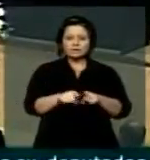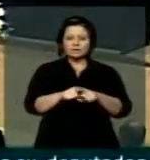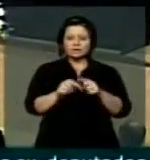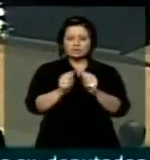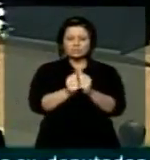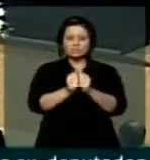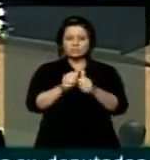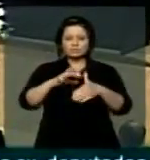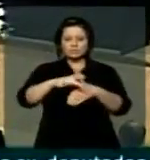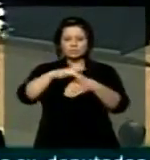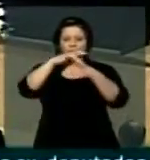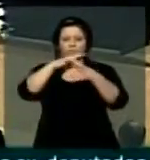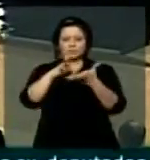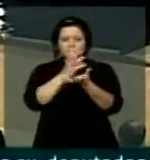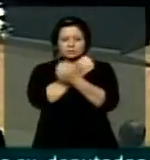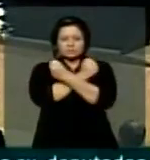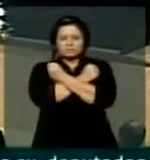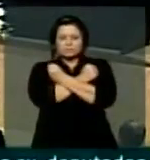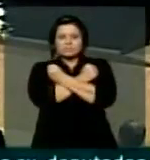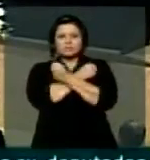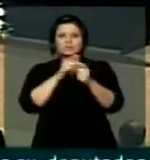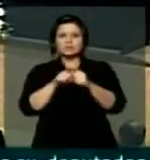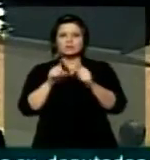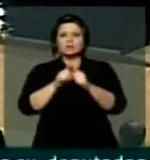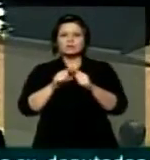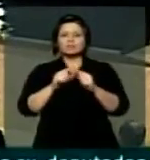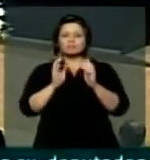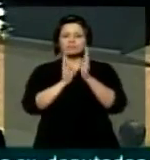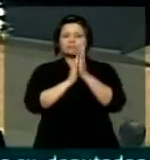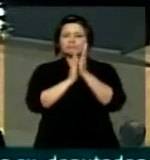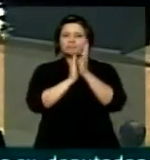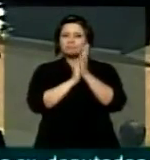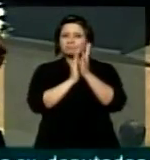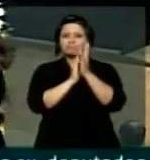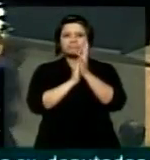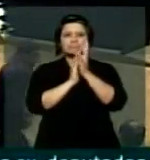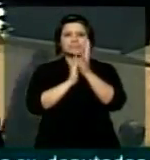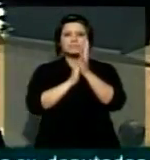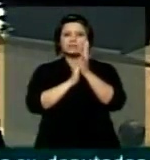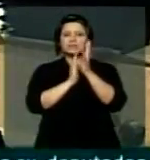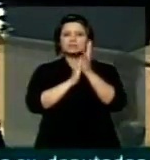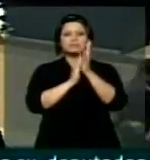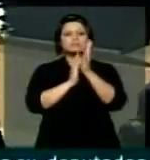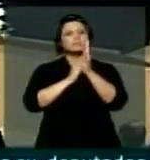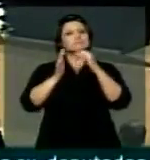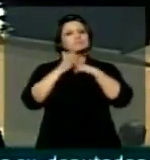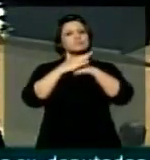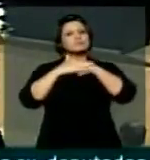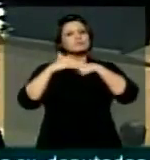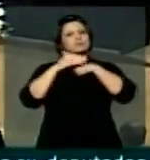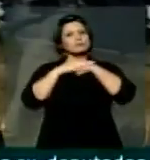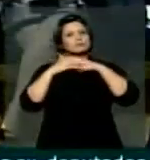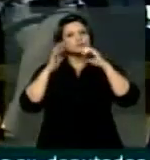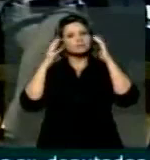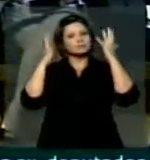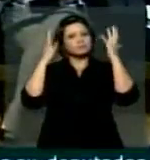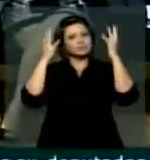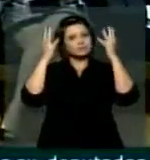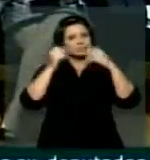nossos líderes. A eles o nosso abraço, a nossa salva de palmas e o nosso carinho.